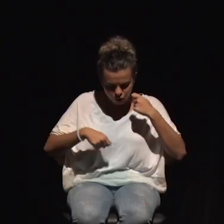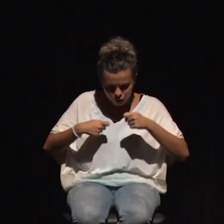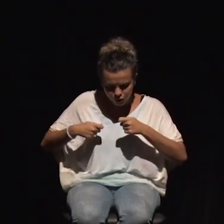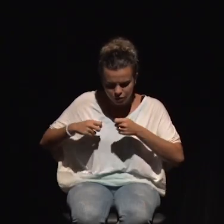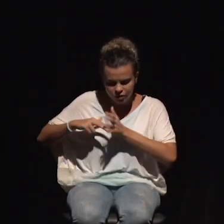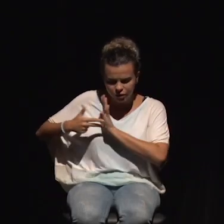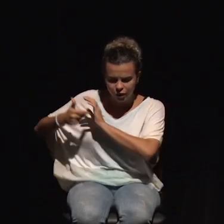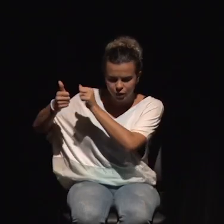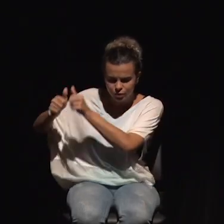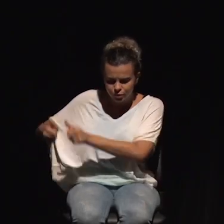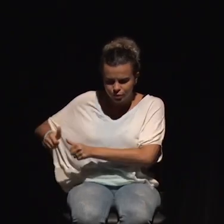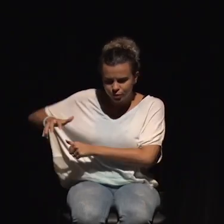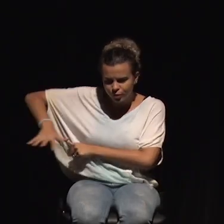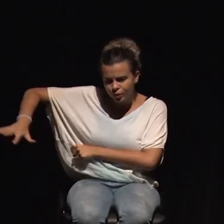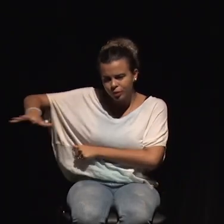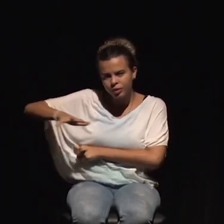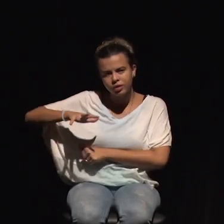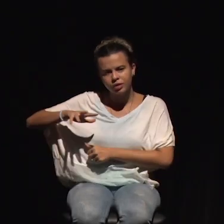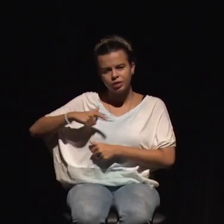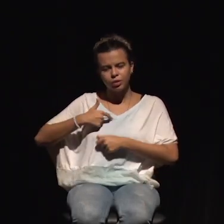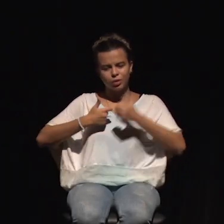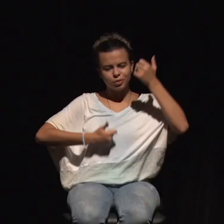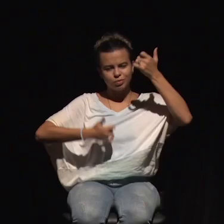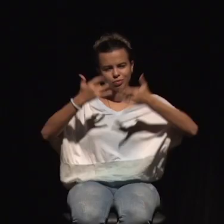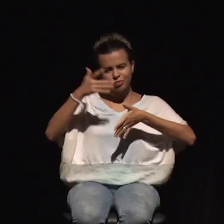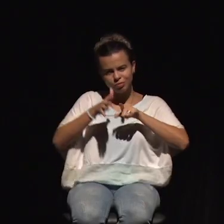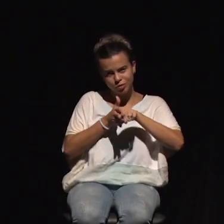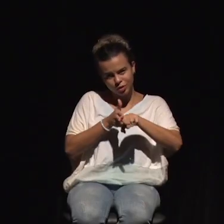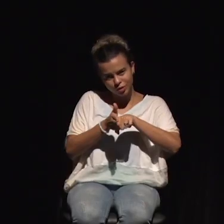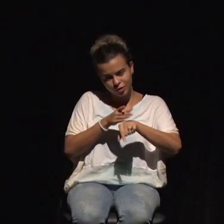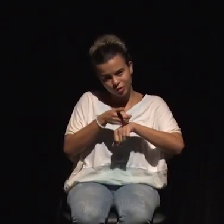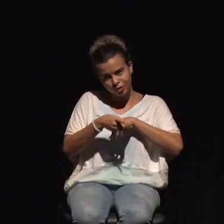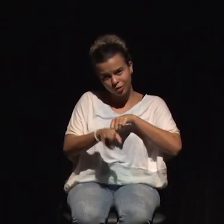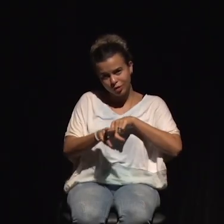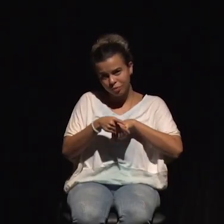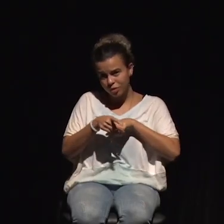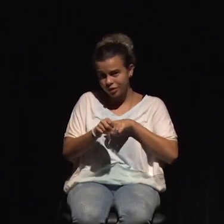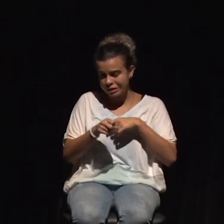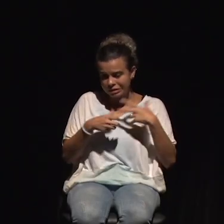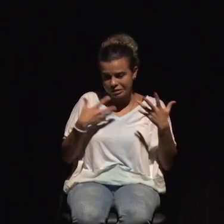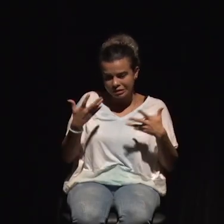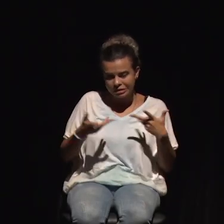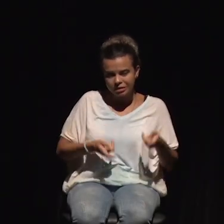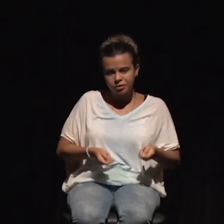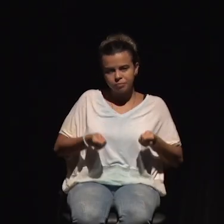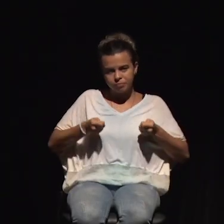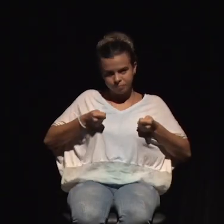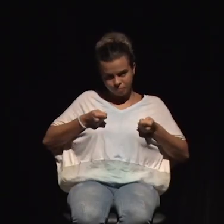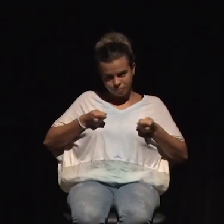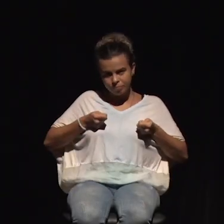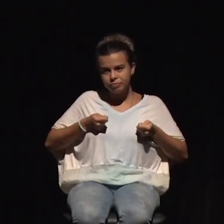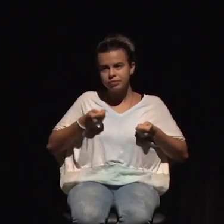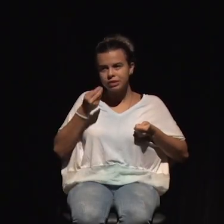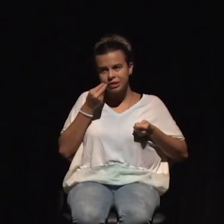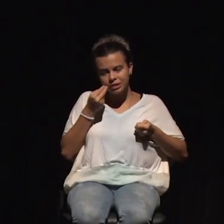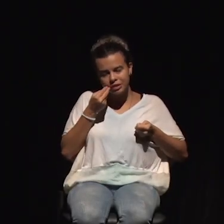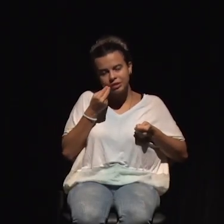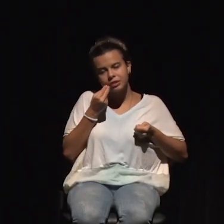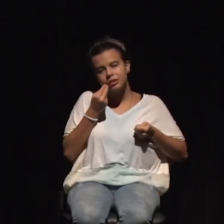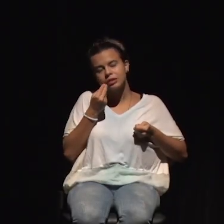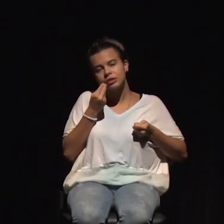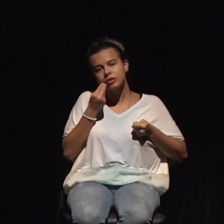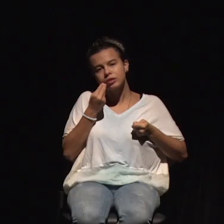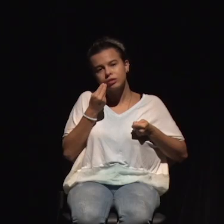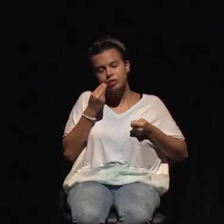nessa em todo o discurso que eu tinha na minha pesquisa de pós-doutorado eu tive que segurar rebaixar todo o